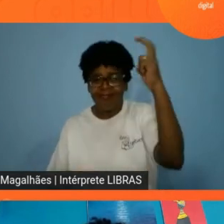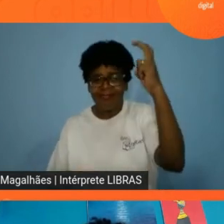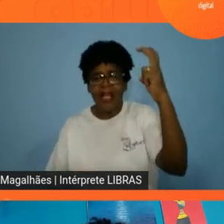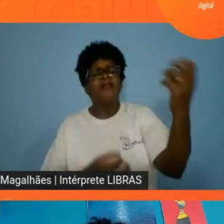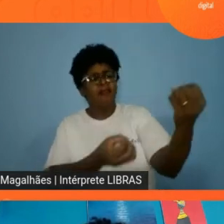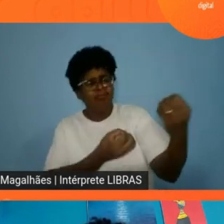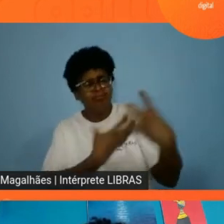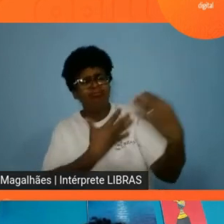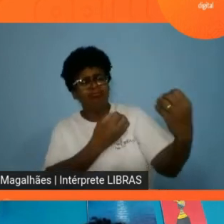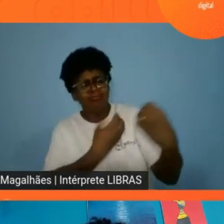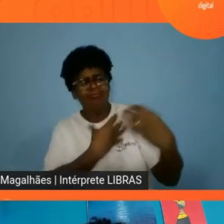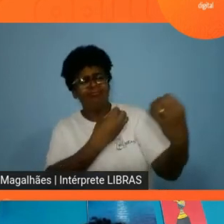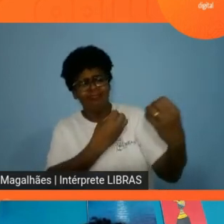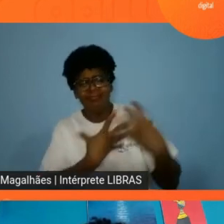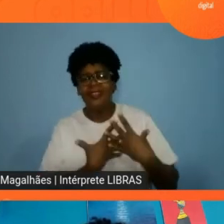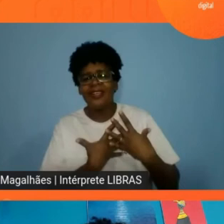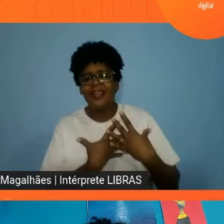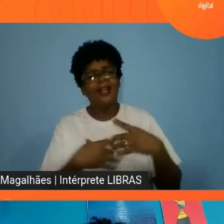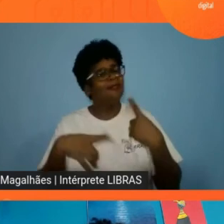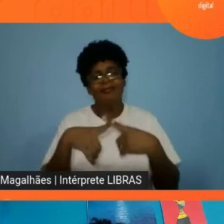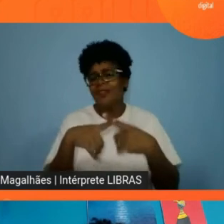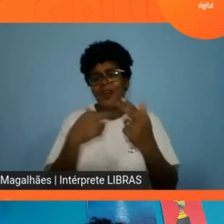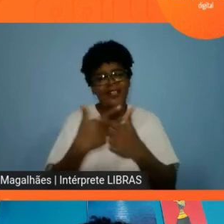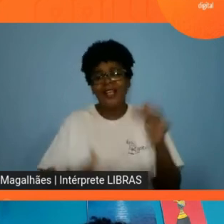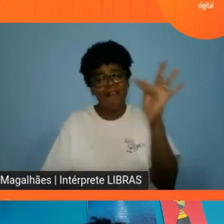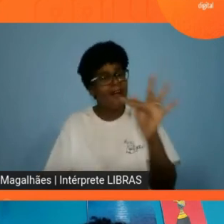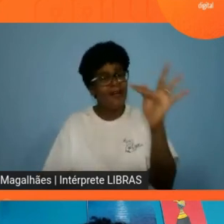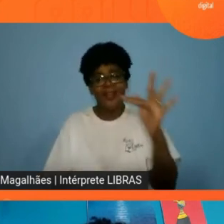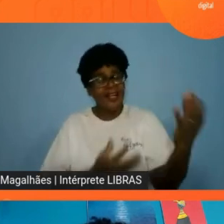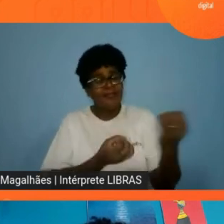alguma coisa que a universidade não vai conseguir passar.